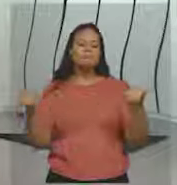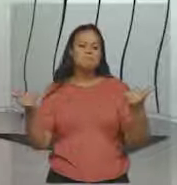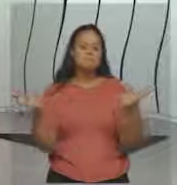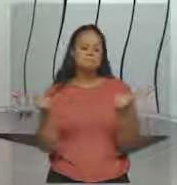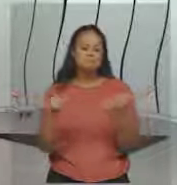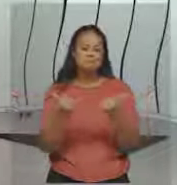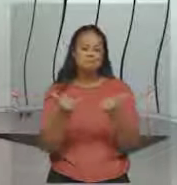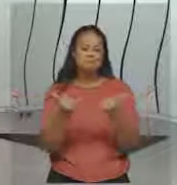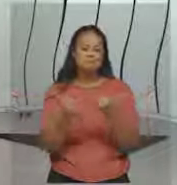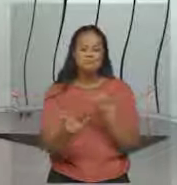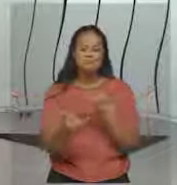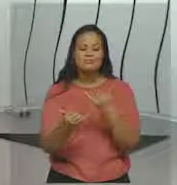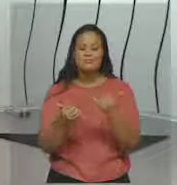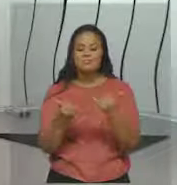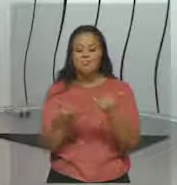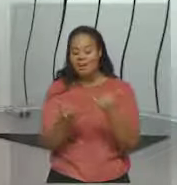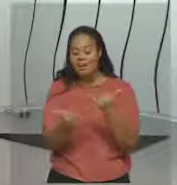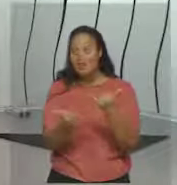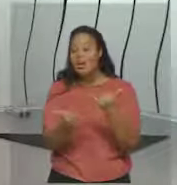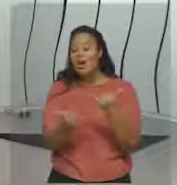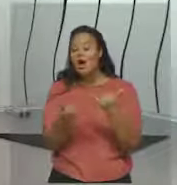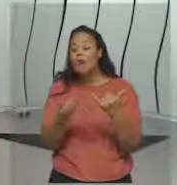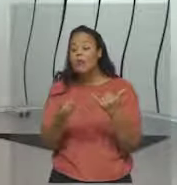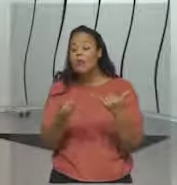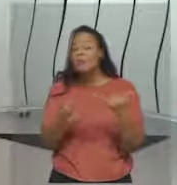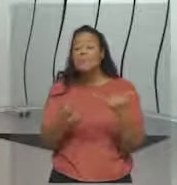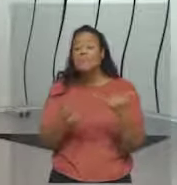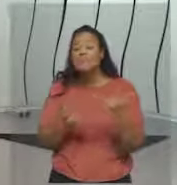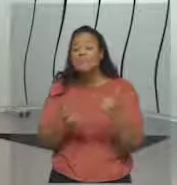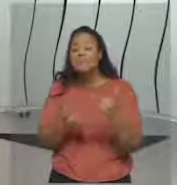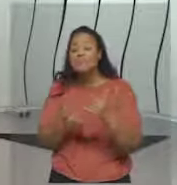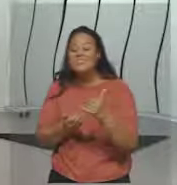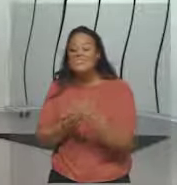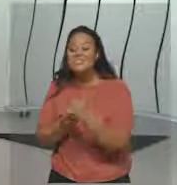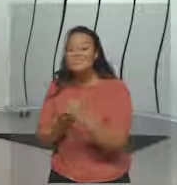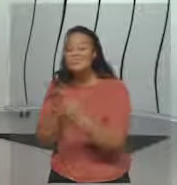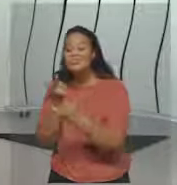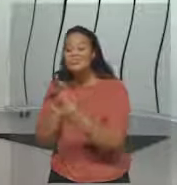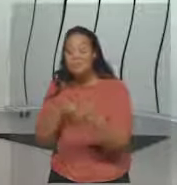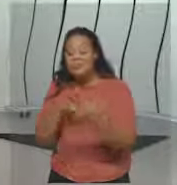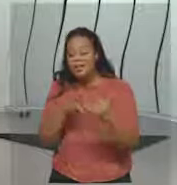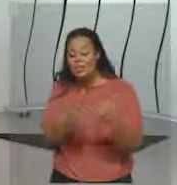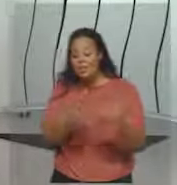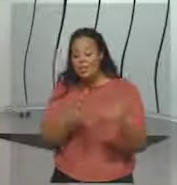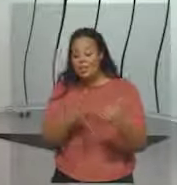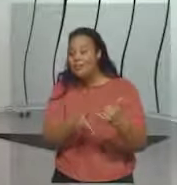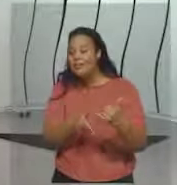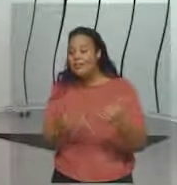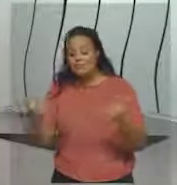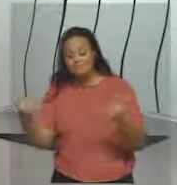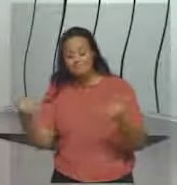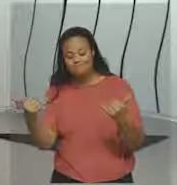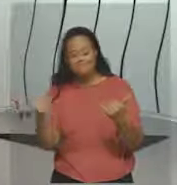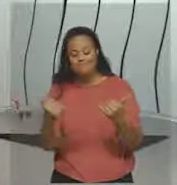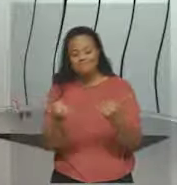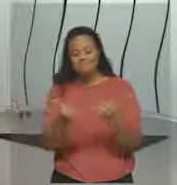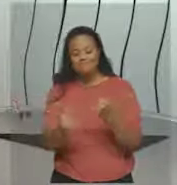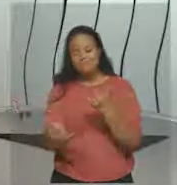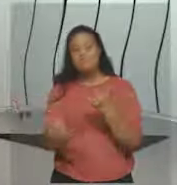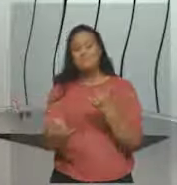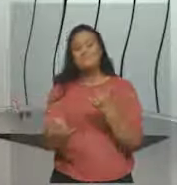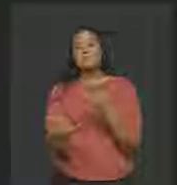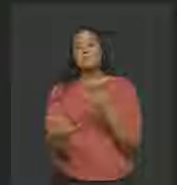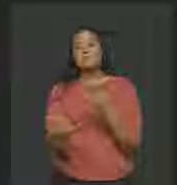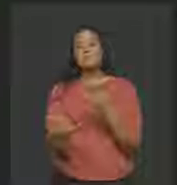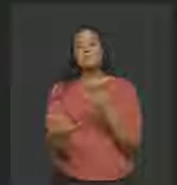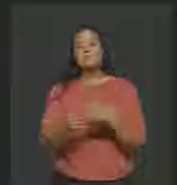outro e com isso a corrente elétrica não consegue passar por todo o condutor e chegar até a lâmpada. Por isso que aqui eu representei a lâmpada agora,